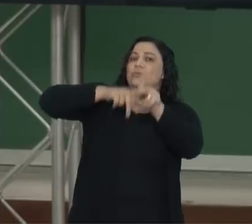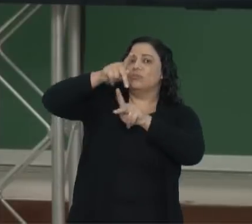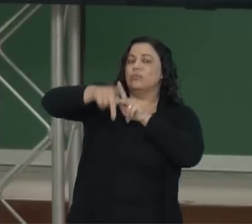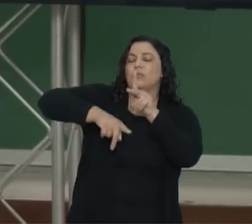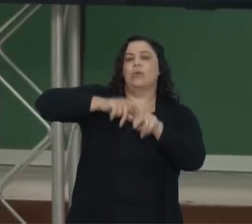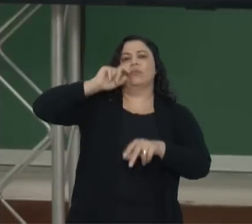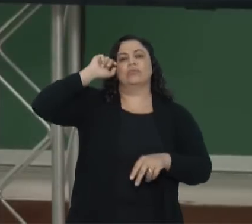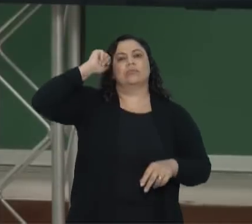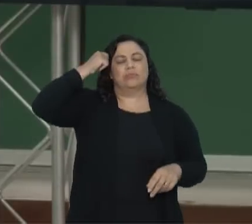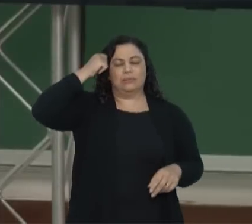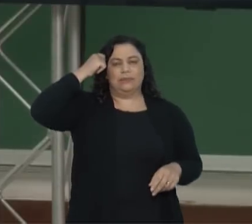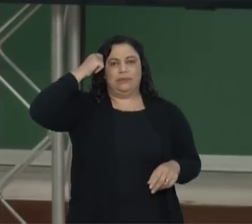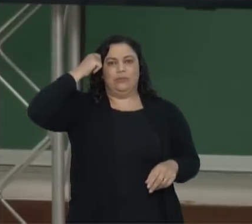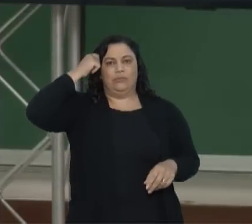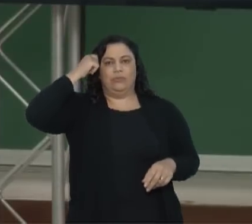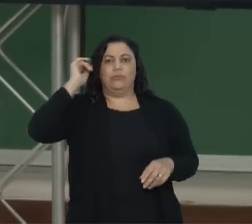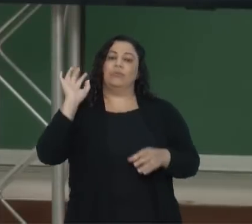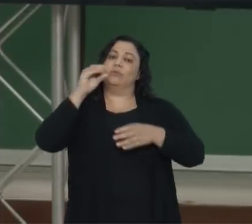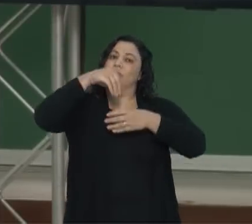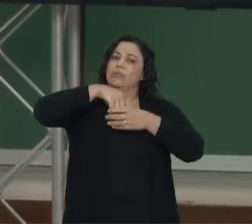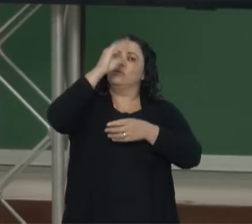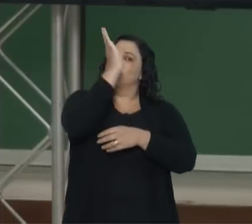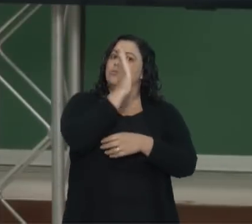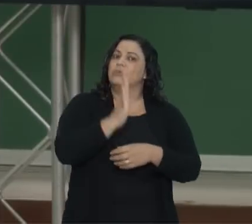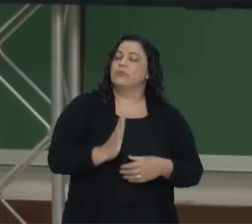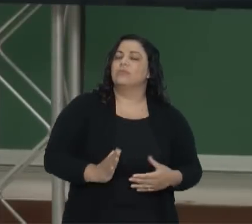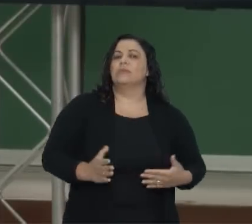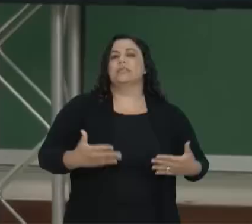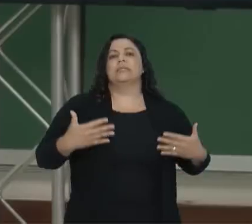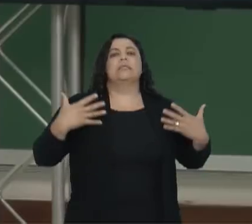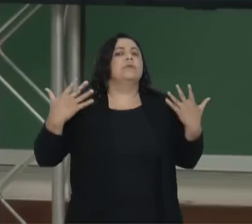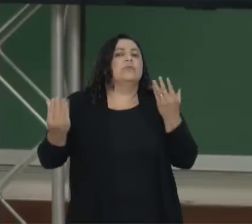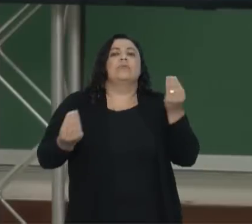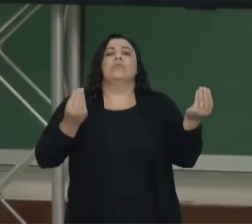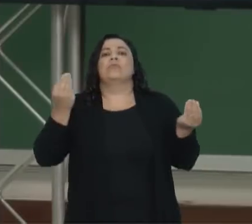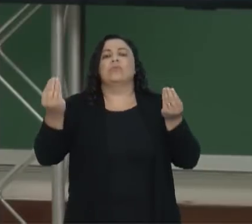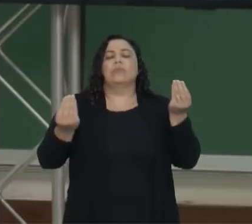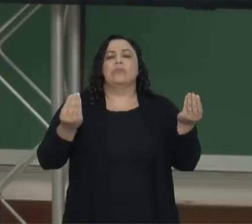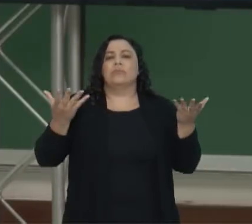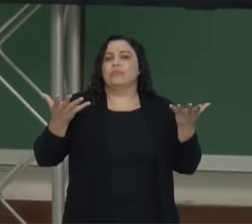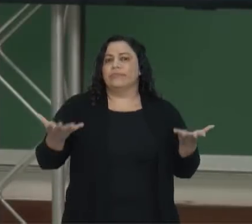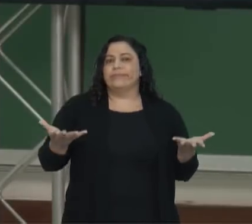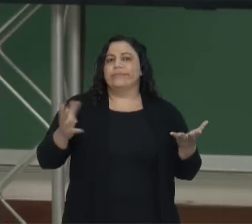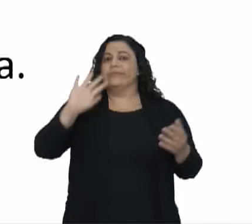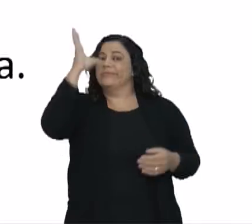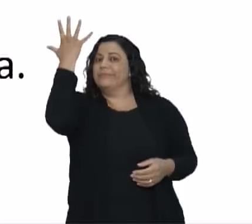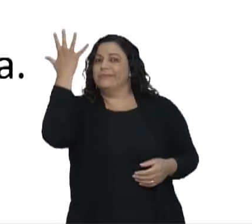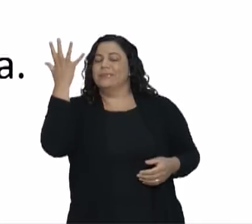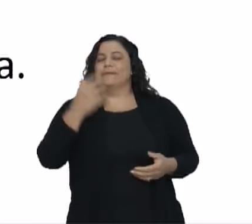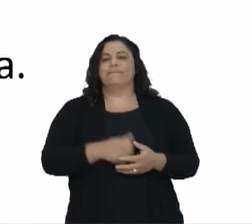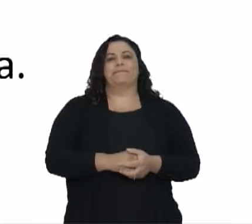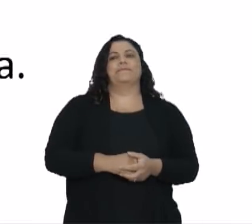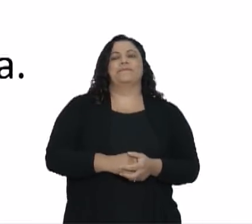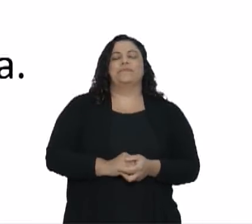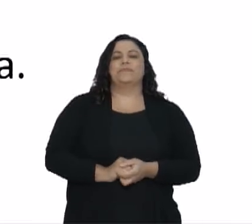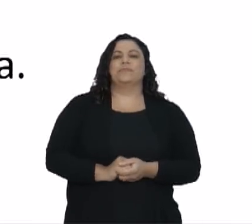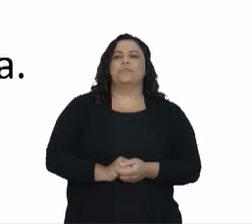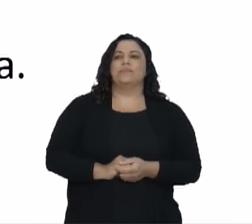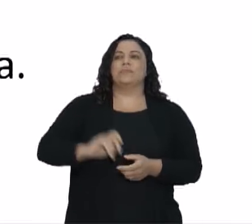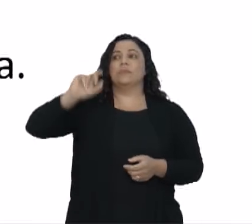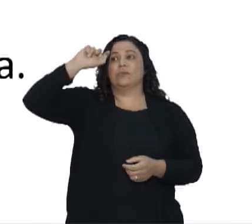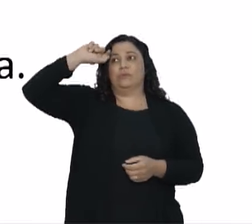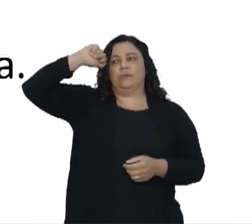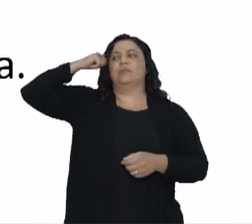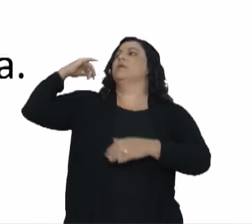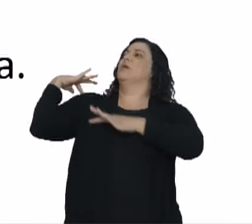terras brasileiras, né? Vamos entender um pouquinho como que isso aconteceu. Então, os africanos e os seus descendentes influenciaram